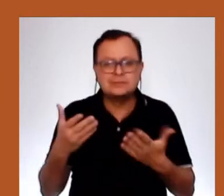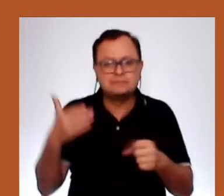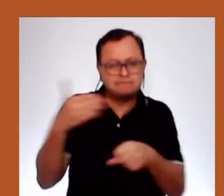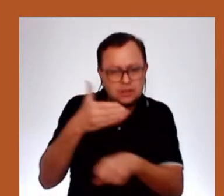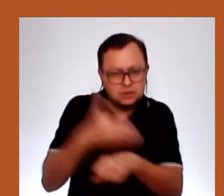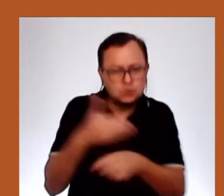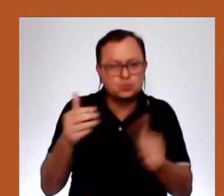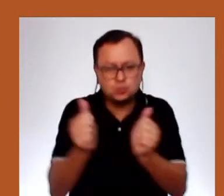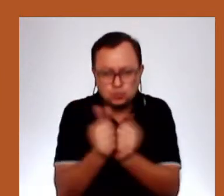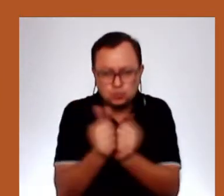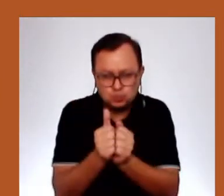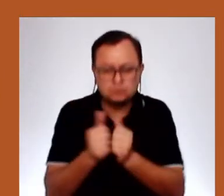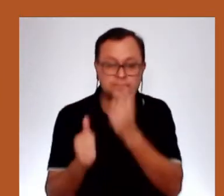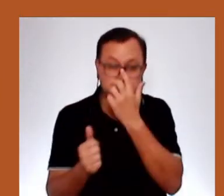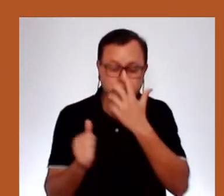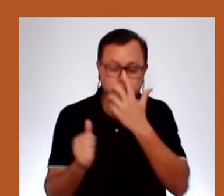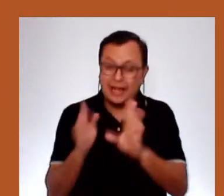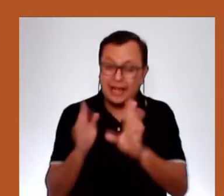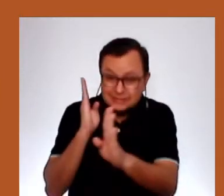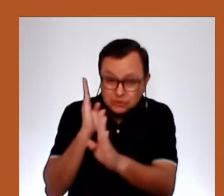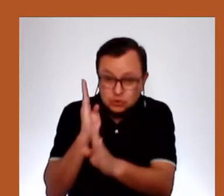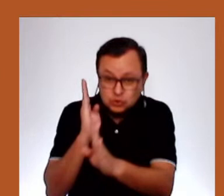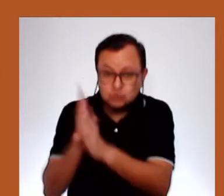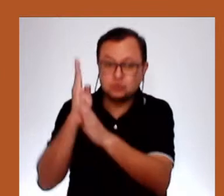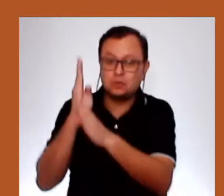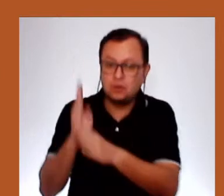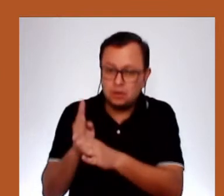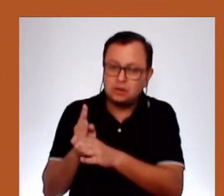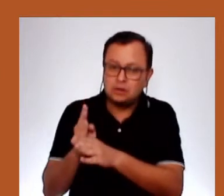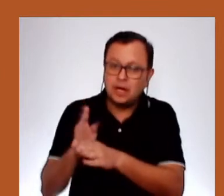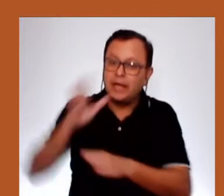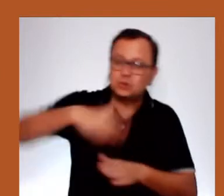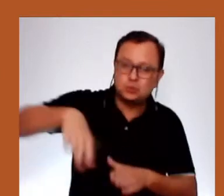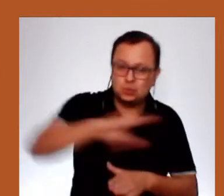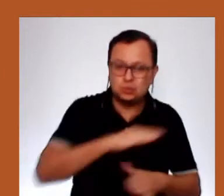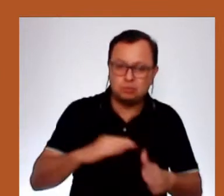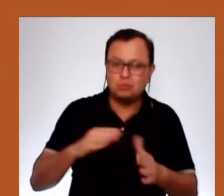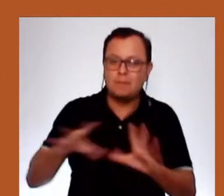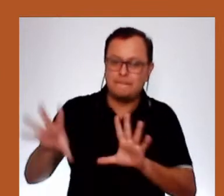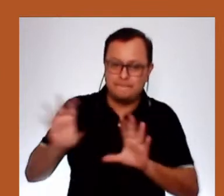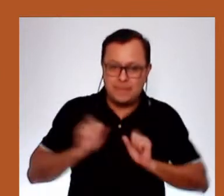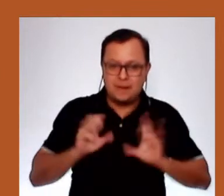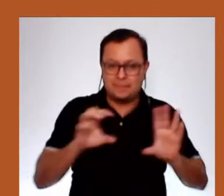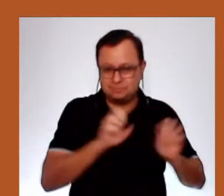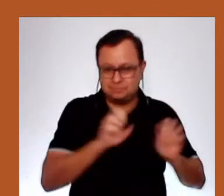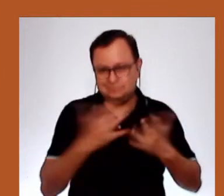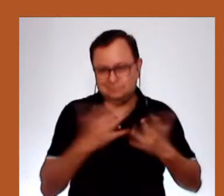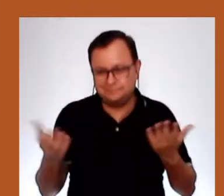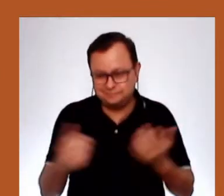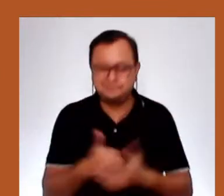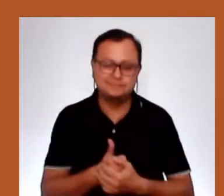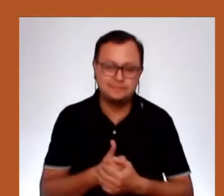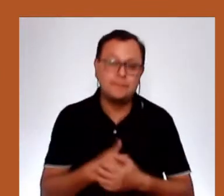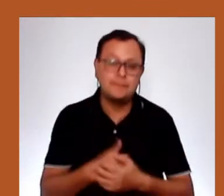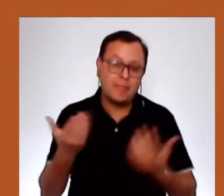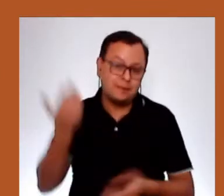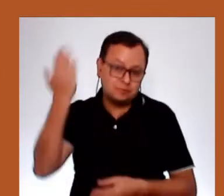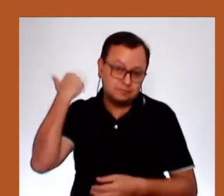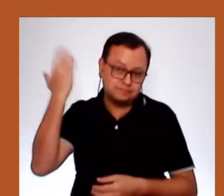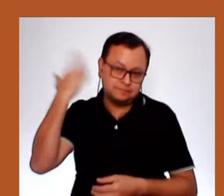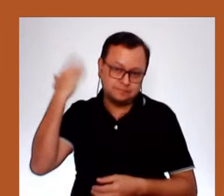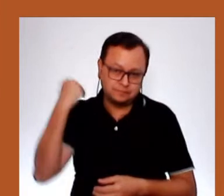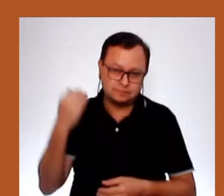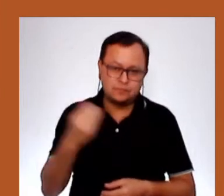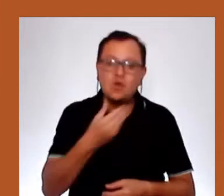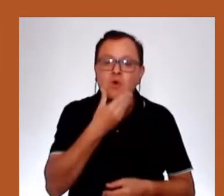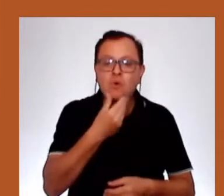muito casados, e aí quando a gente descobre alguma coisa, todo mundo se contamina, né? Então lá atrás, o Serjão, que era